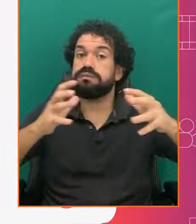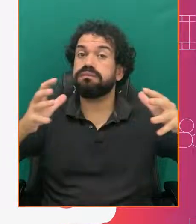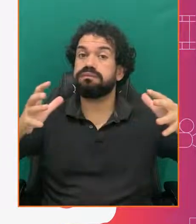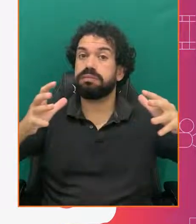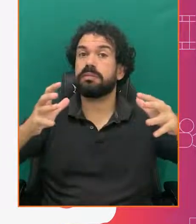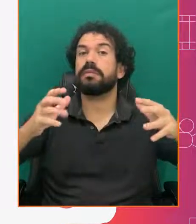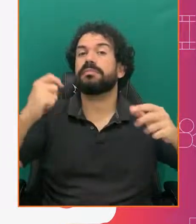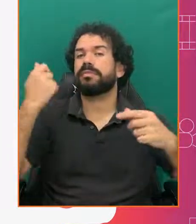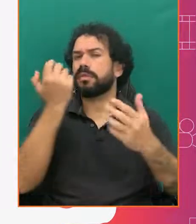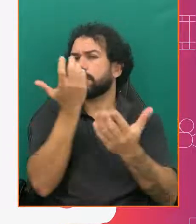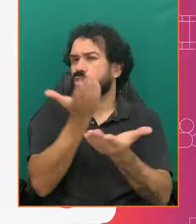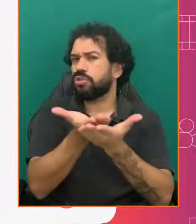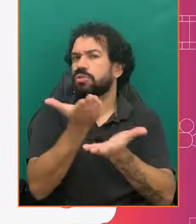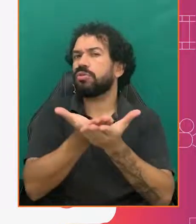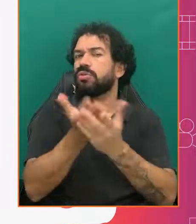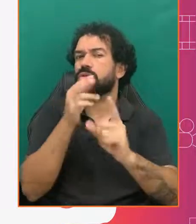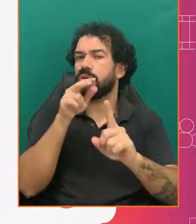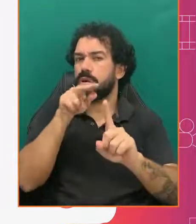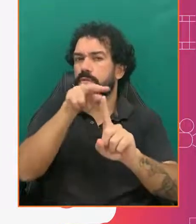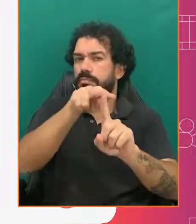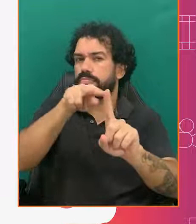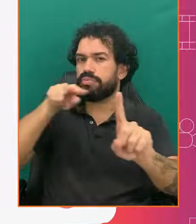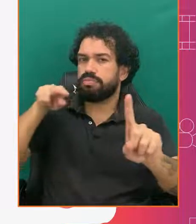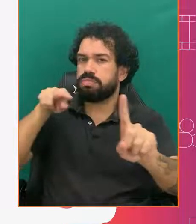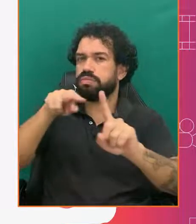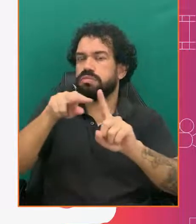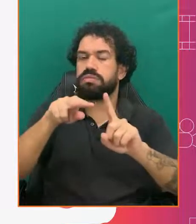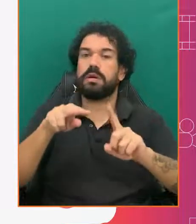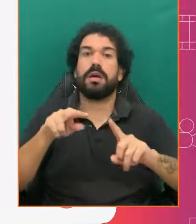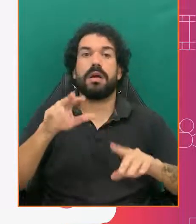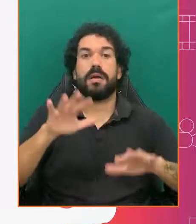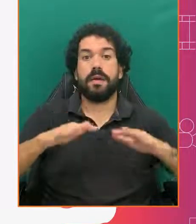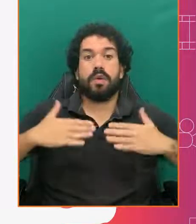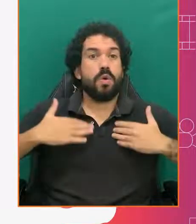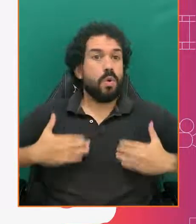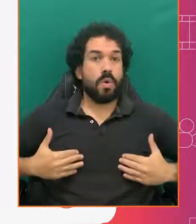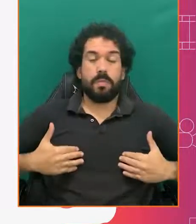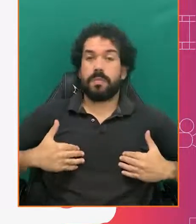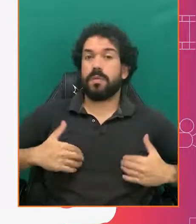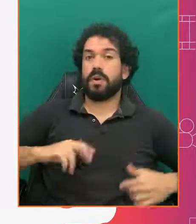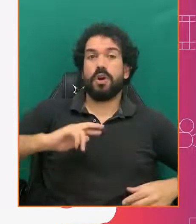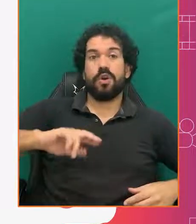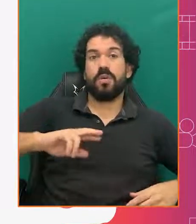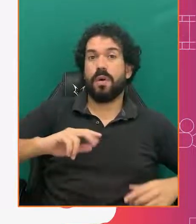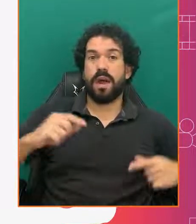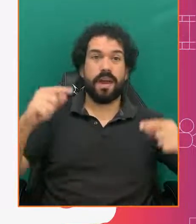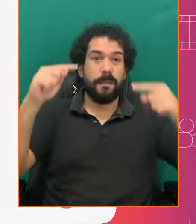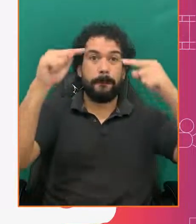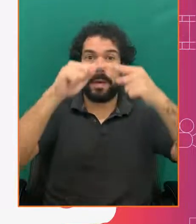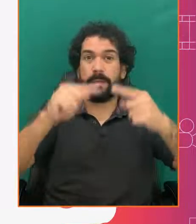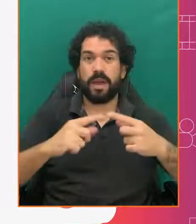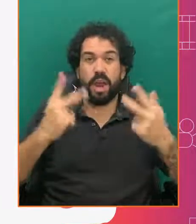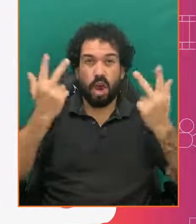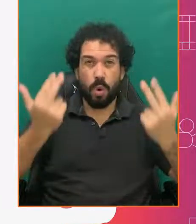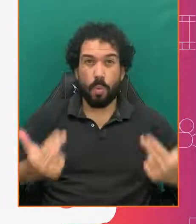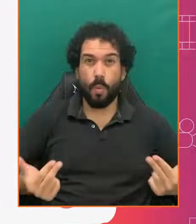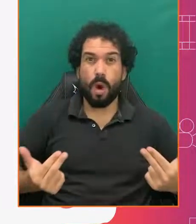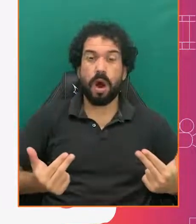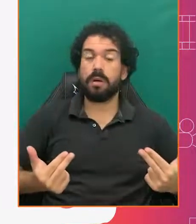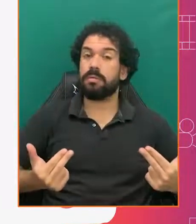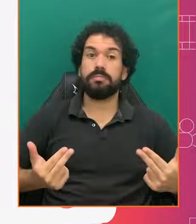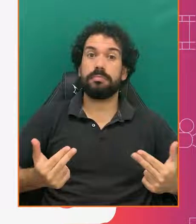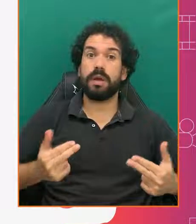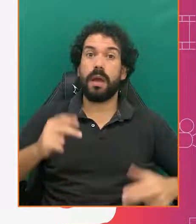câmera precisa de muito estudo de perspectiva. Nem mesmo o nosso corpo é completamente